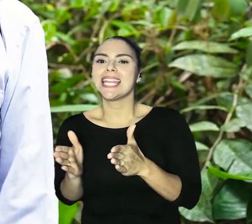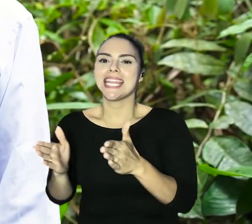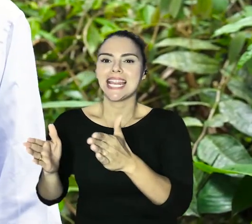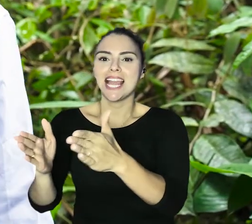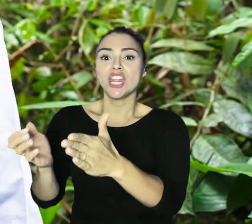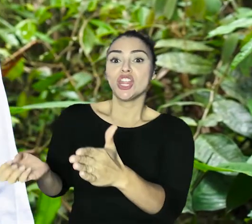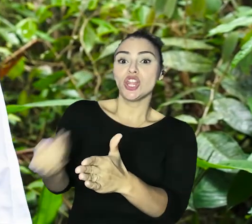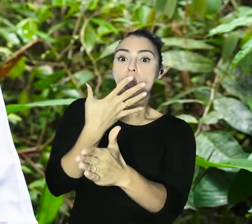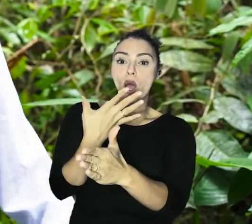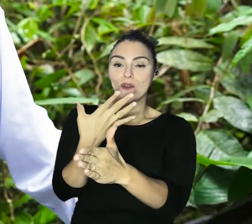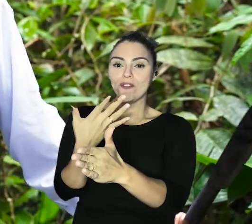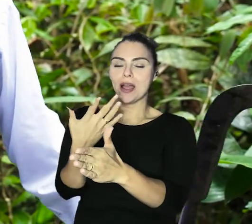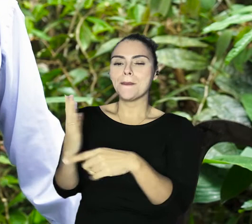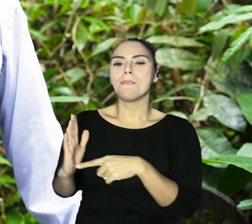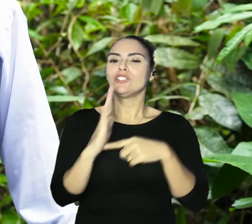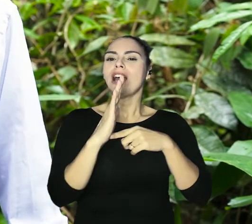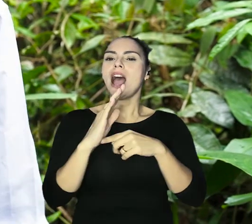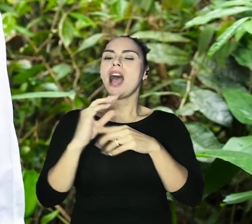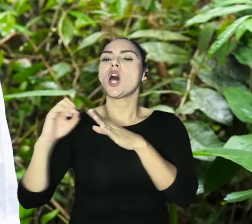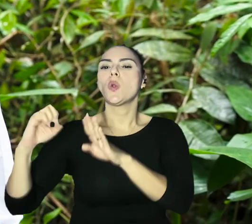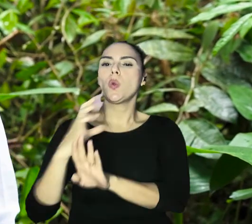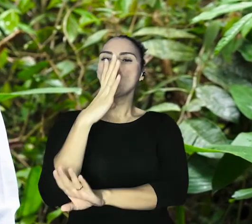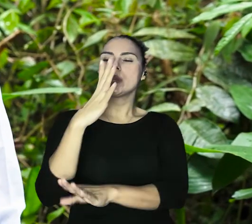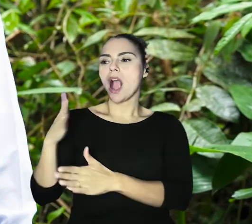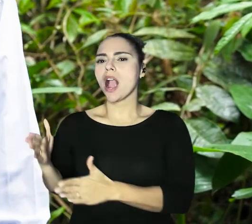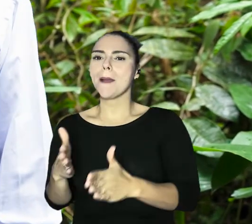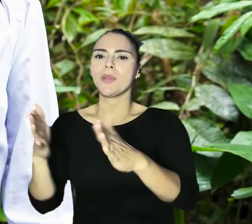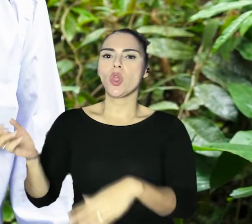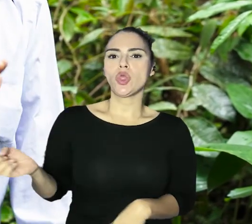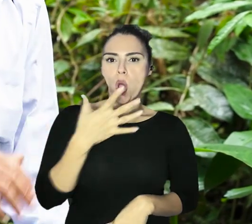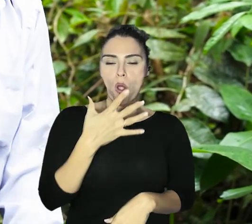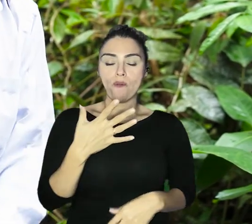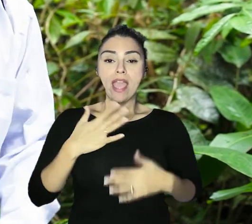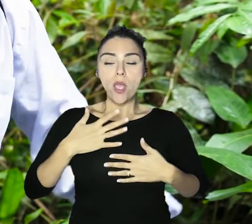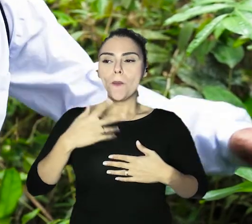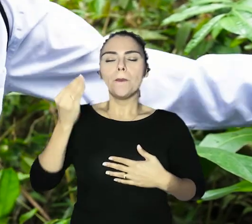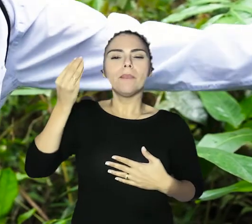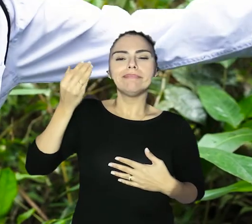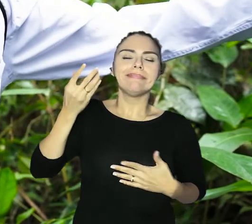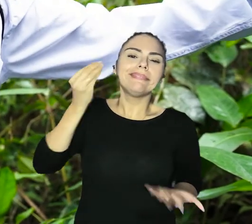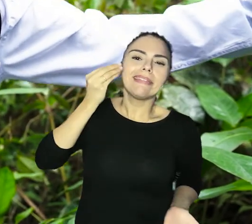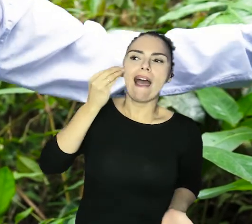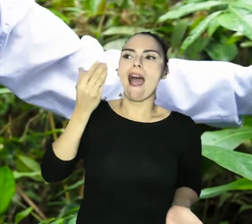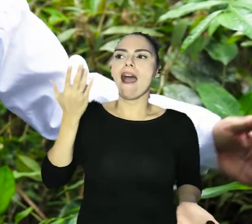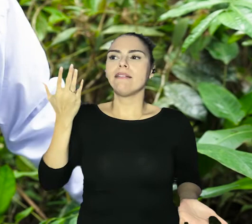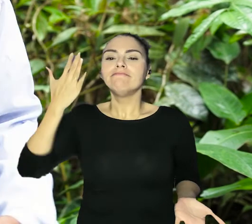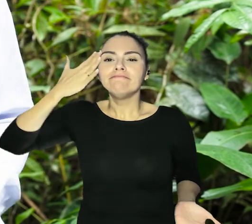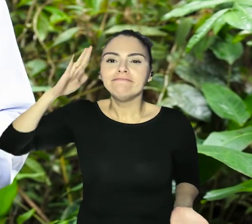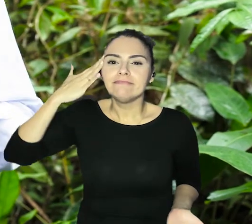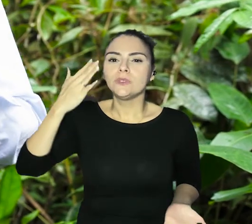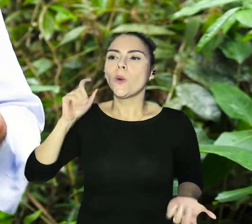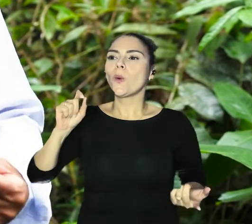trilhou. Mostrar uma luz, mostrar um caminho. O ser mestre é procurar entender a natureza da